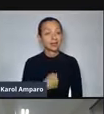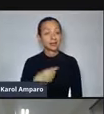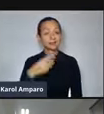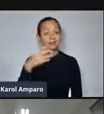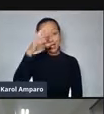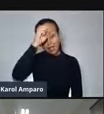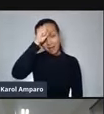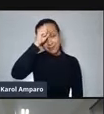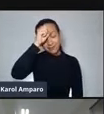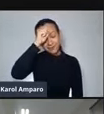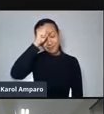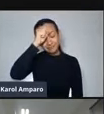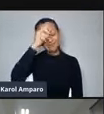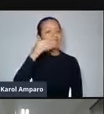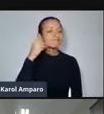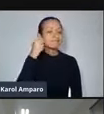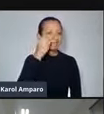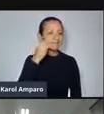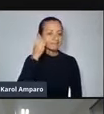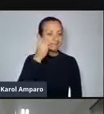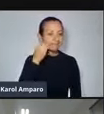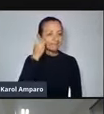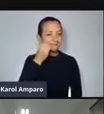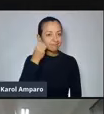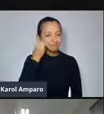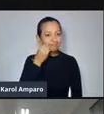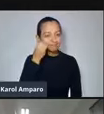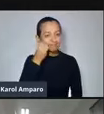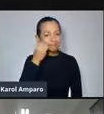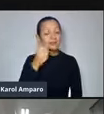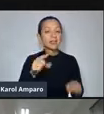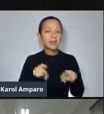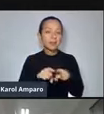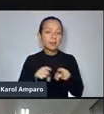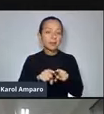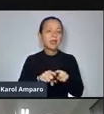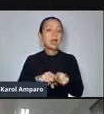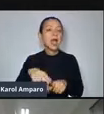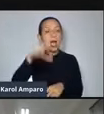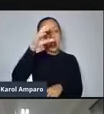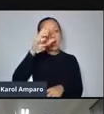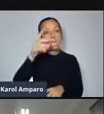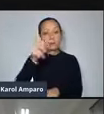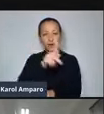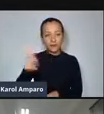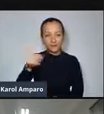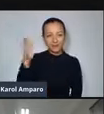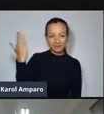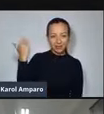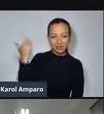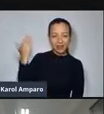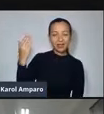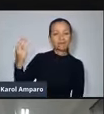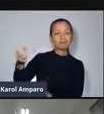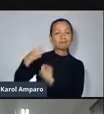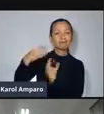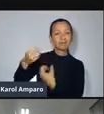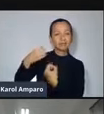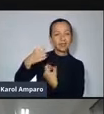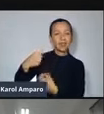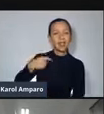dos grandes momentos do que eu aprendi com a Velha Guarda nossa e com os filhos do